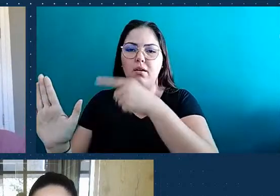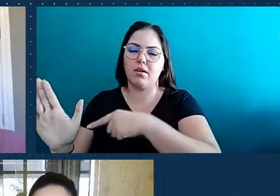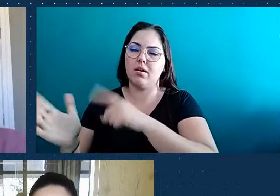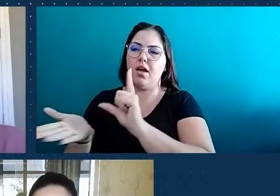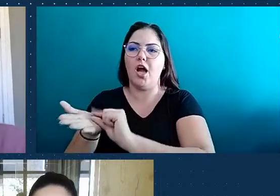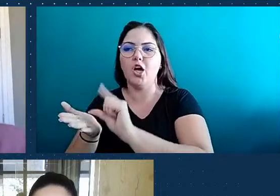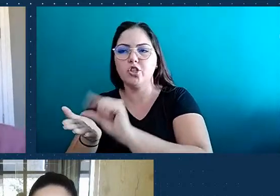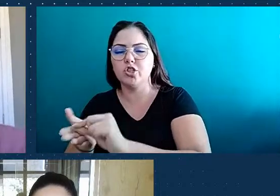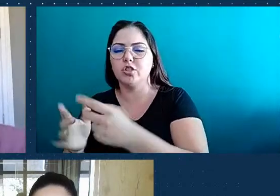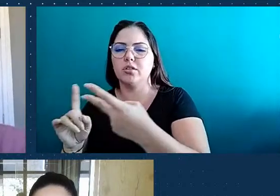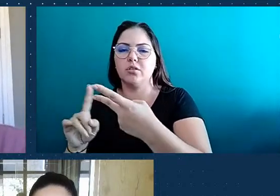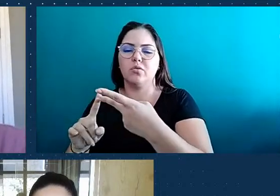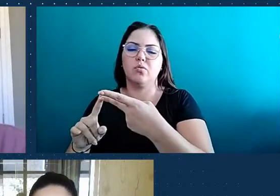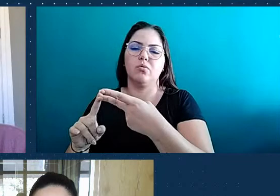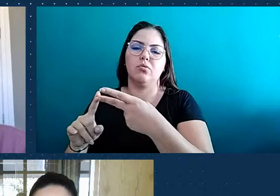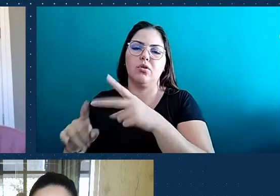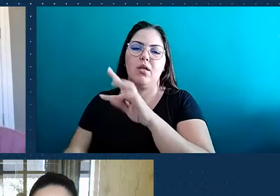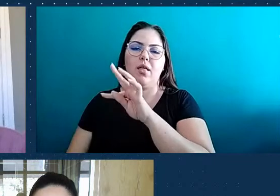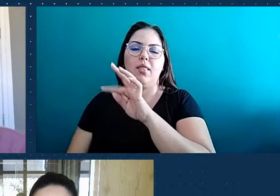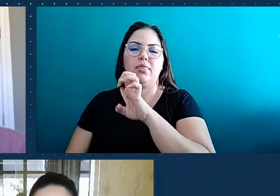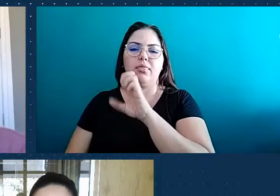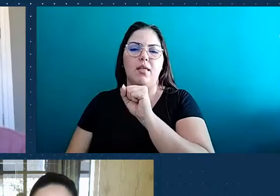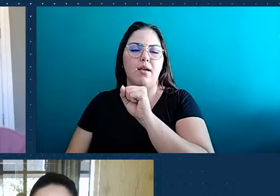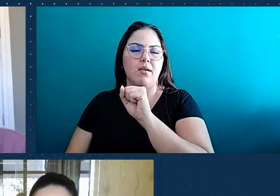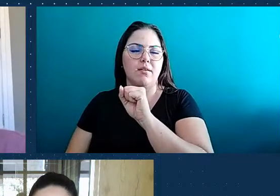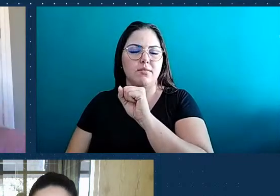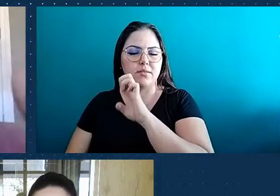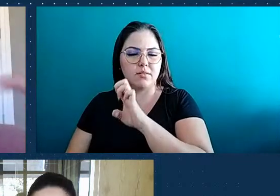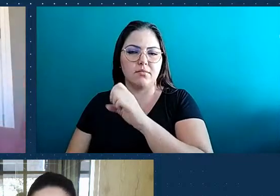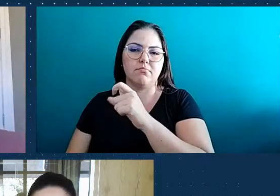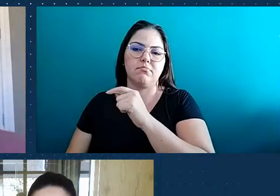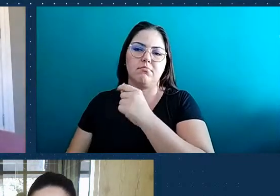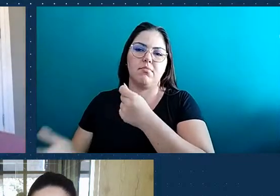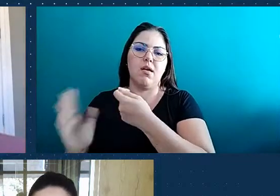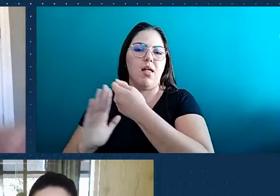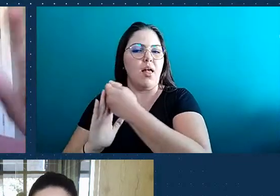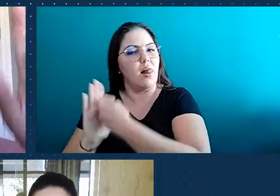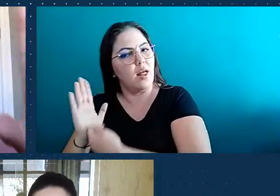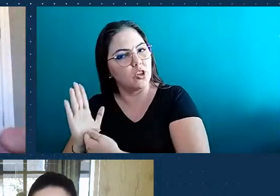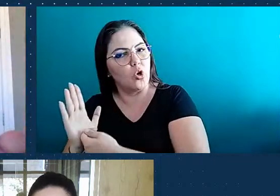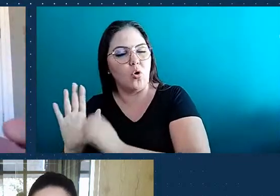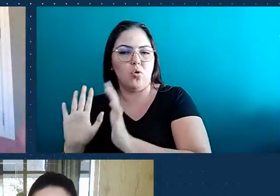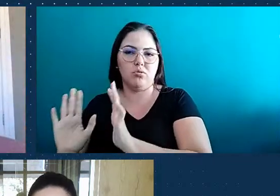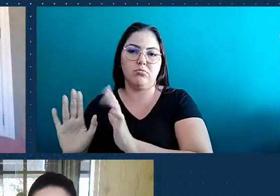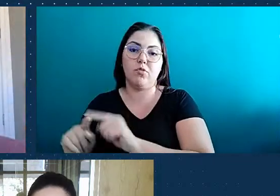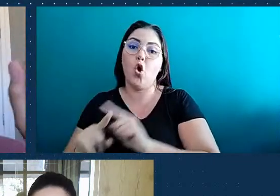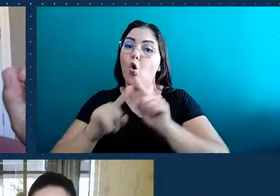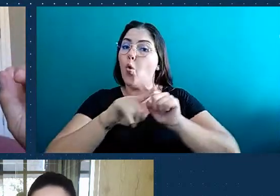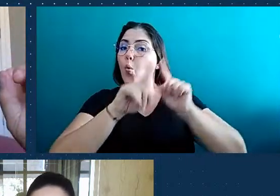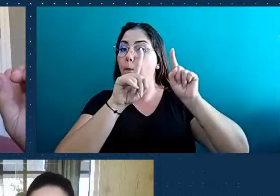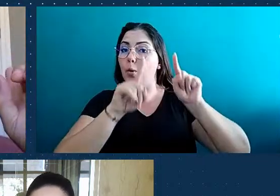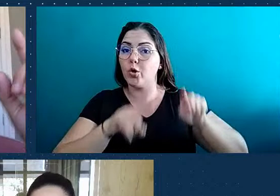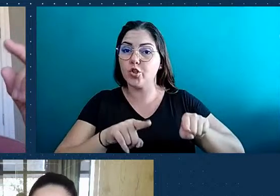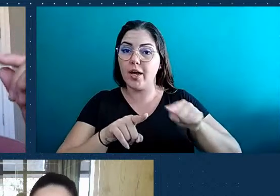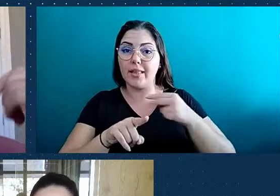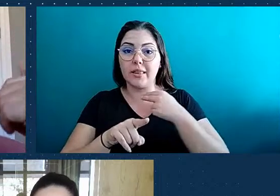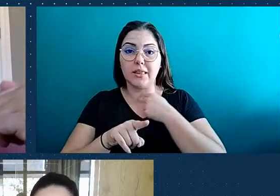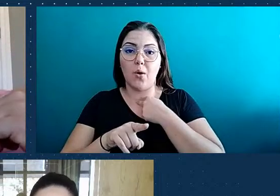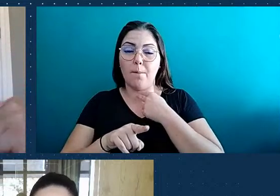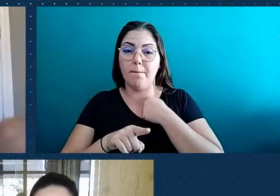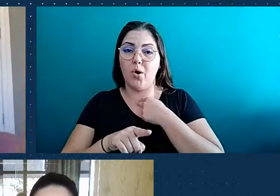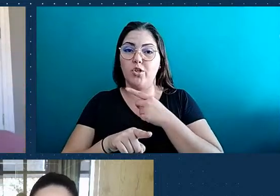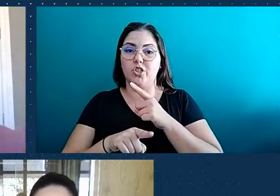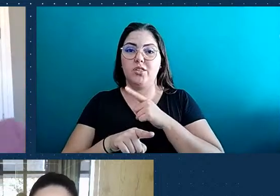no projeto, você não divulga dados de pesquisa da pesquisa que você quer fazer. Agora, se você quiser trazer dados